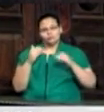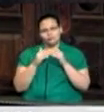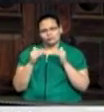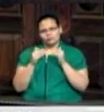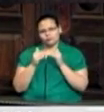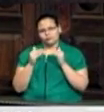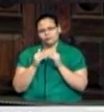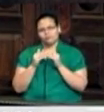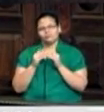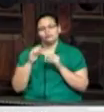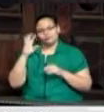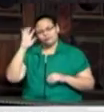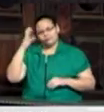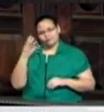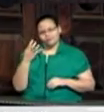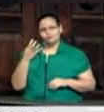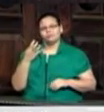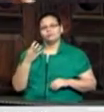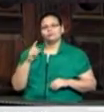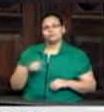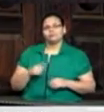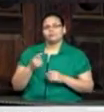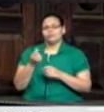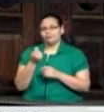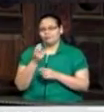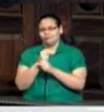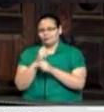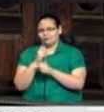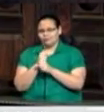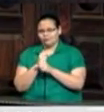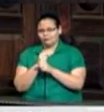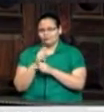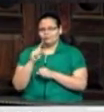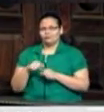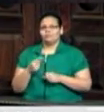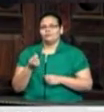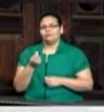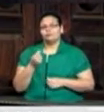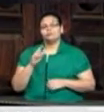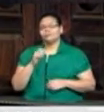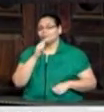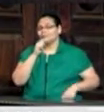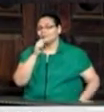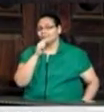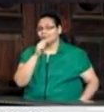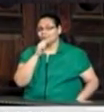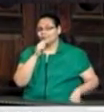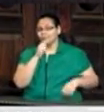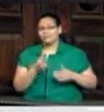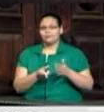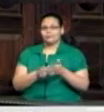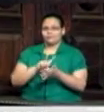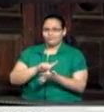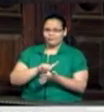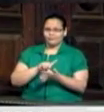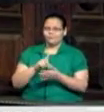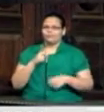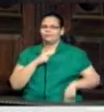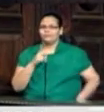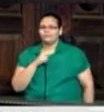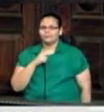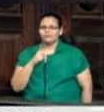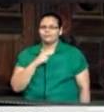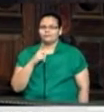consiga resolver uma questão econômica e financeira sem que antes se